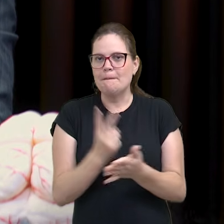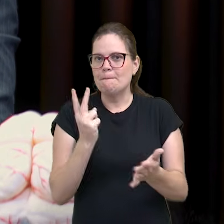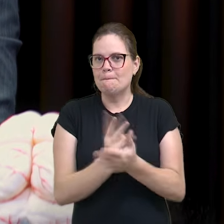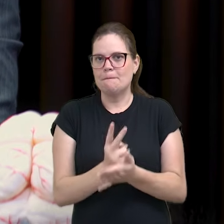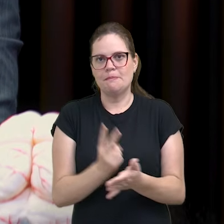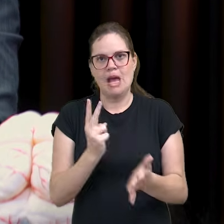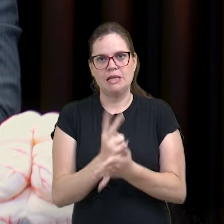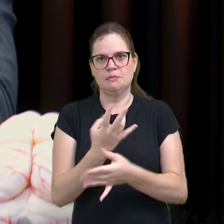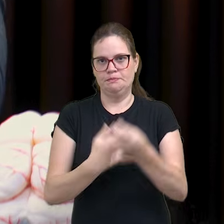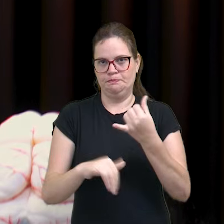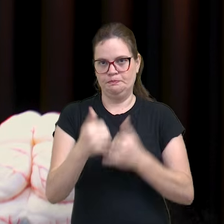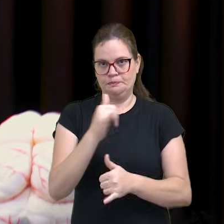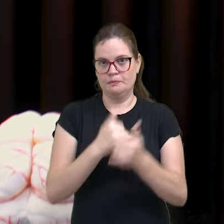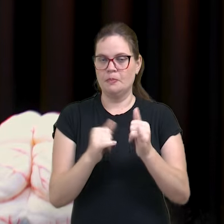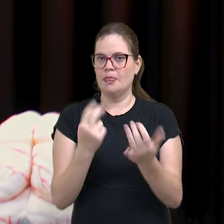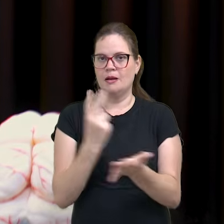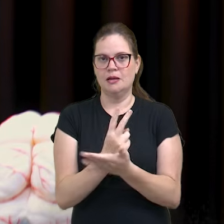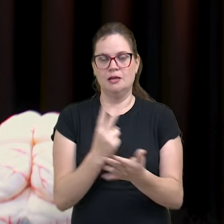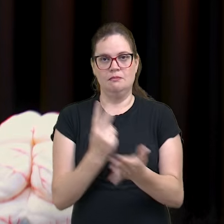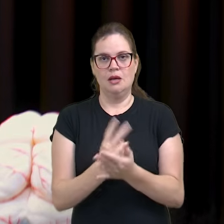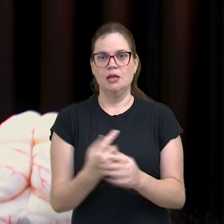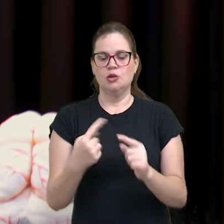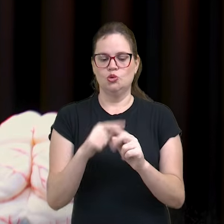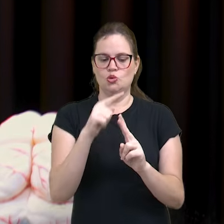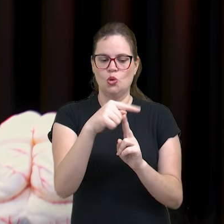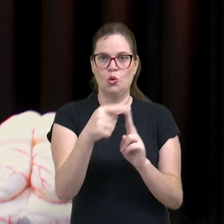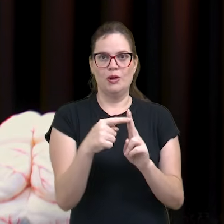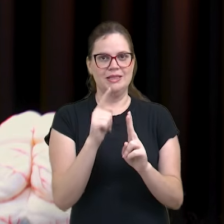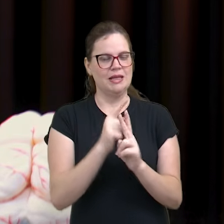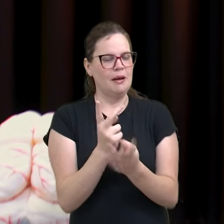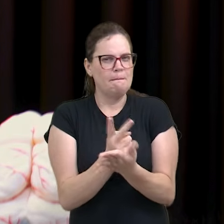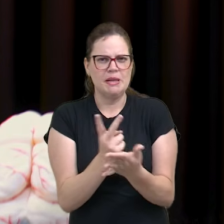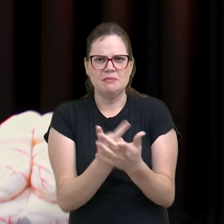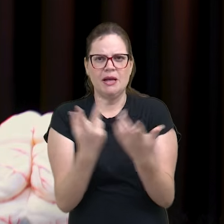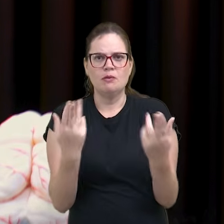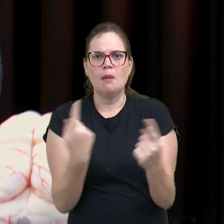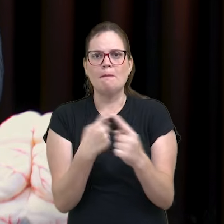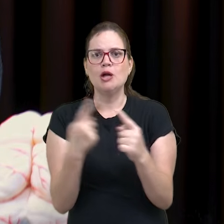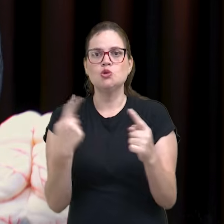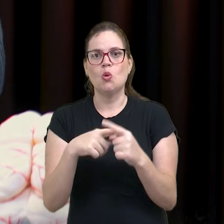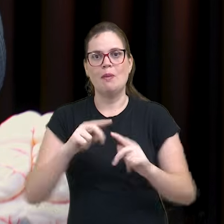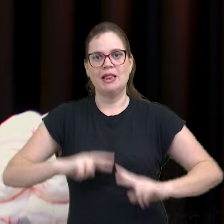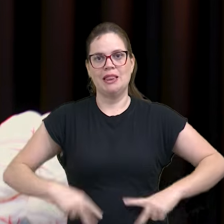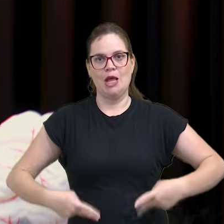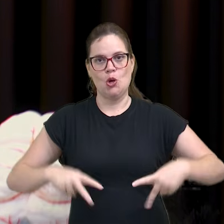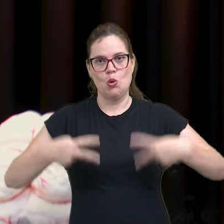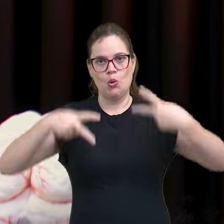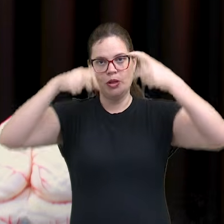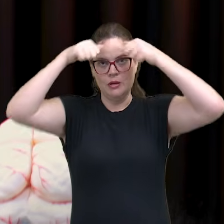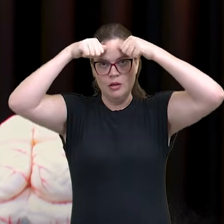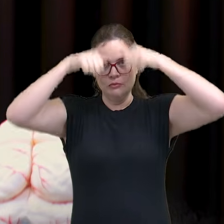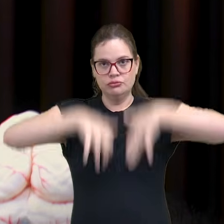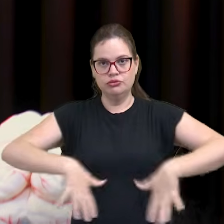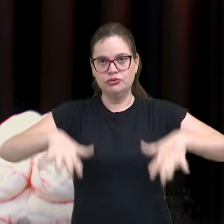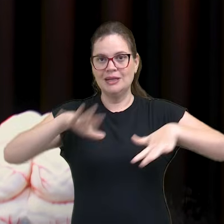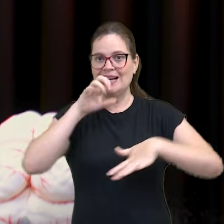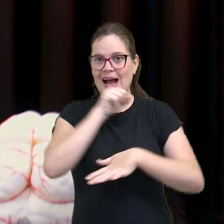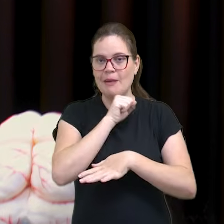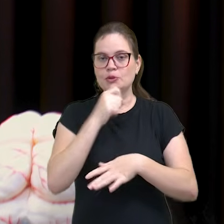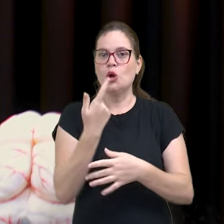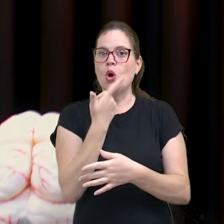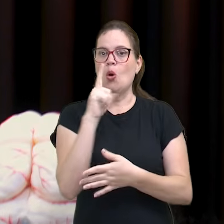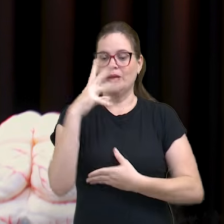que é um hormônio. Você tem a mesma molécula, epinefrina e adrenalina. Se você for na composição, a mesma molécula, só que